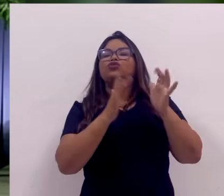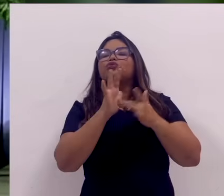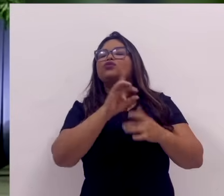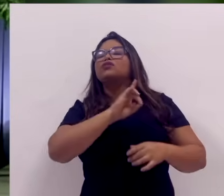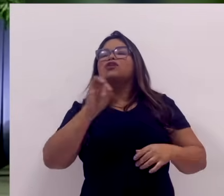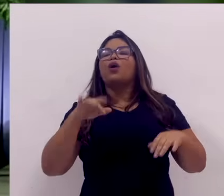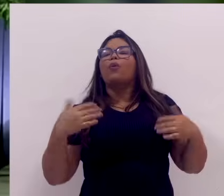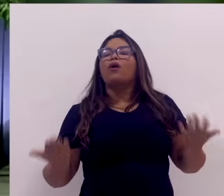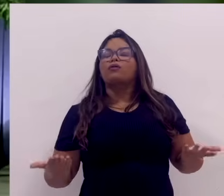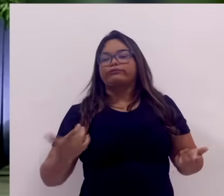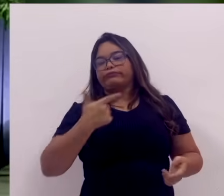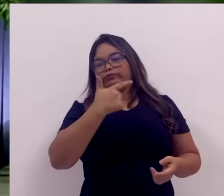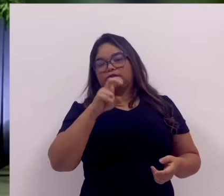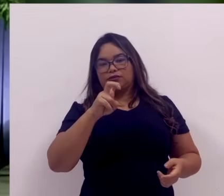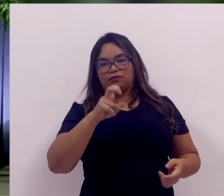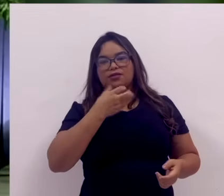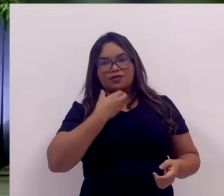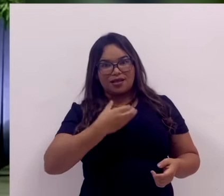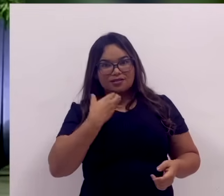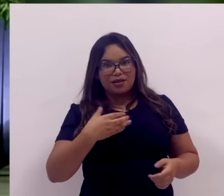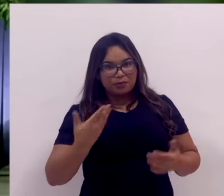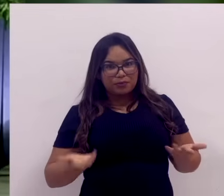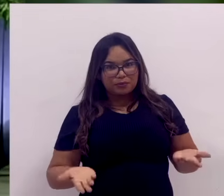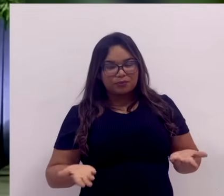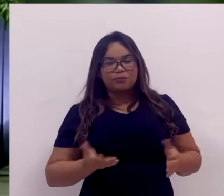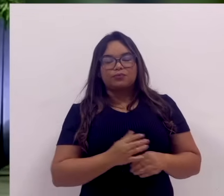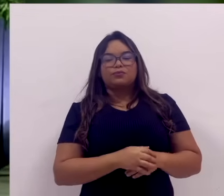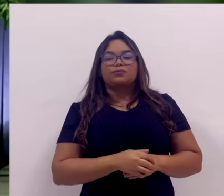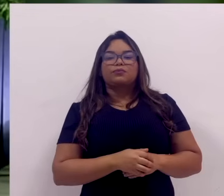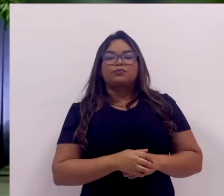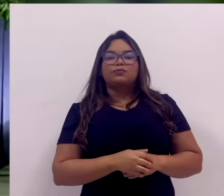Em 25 de dezembro.